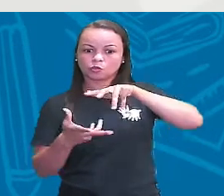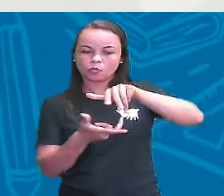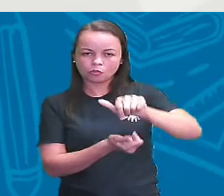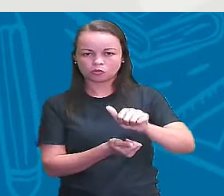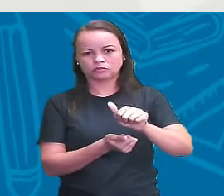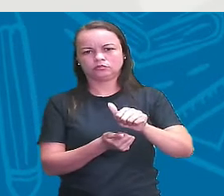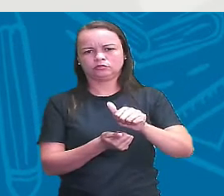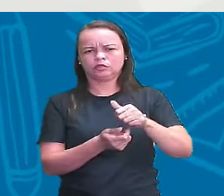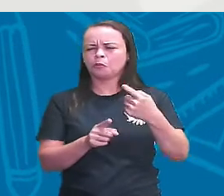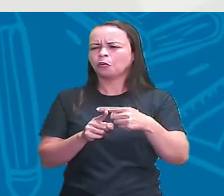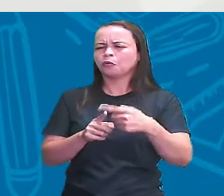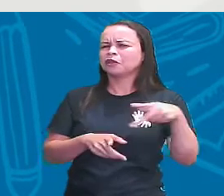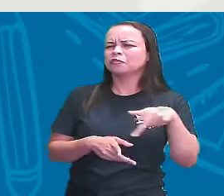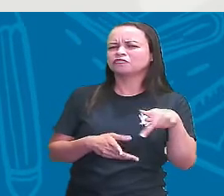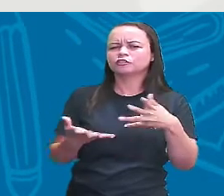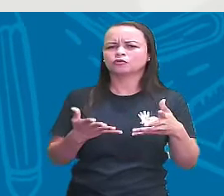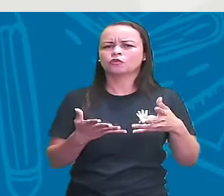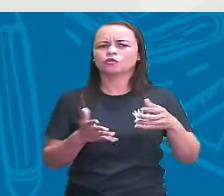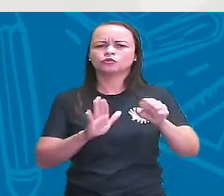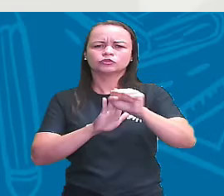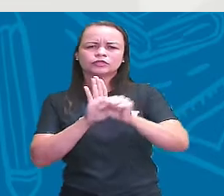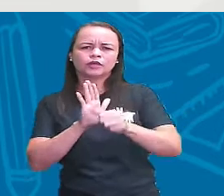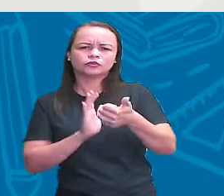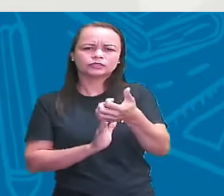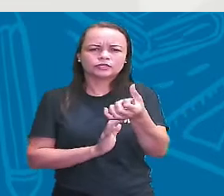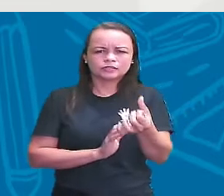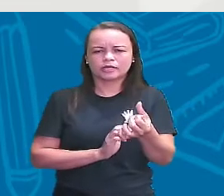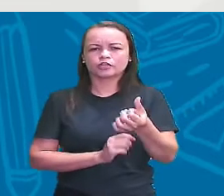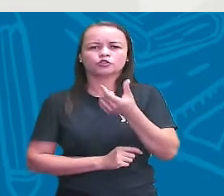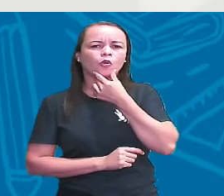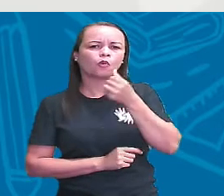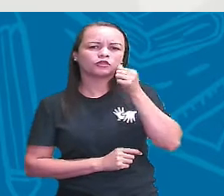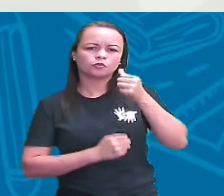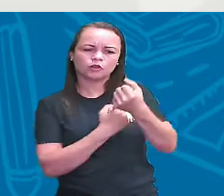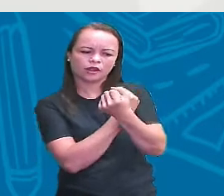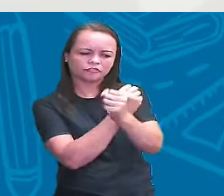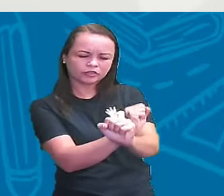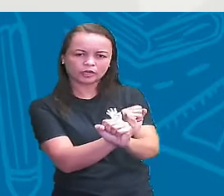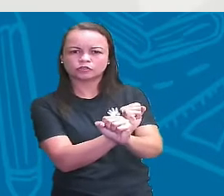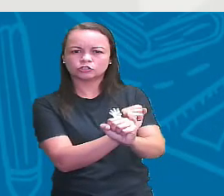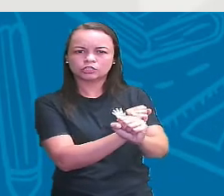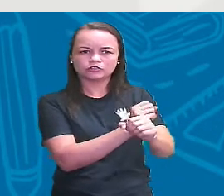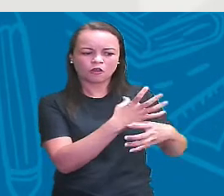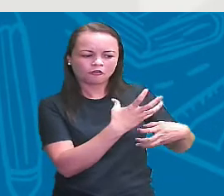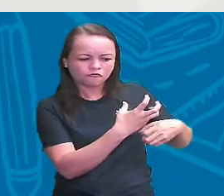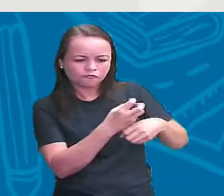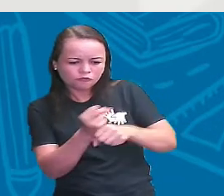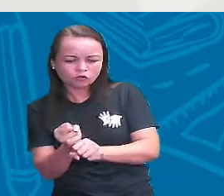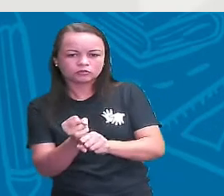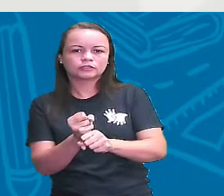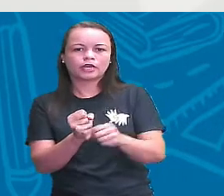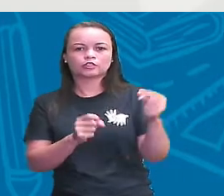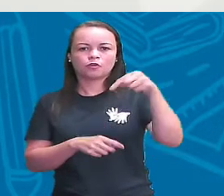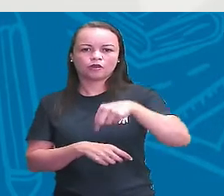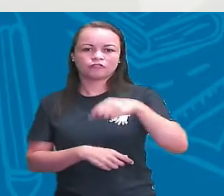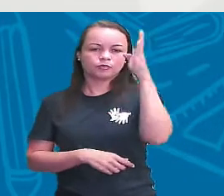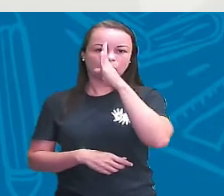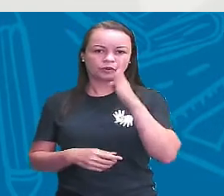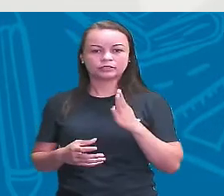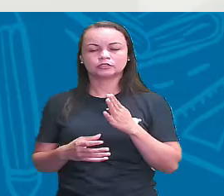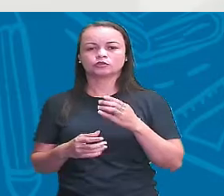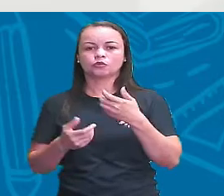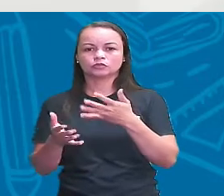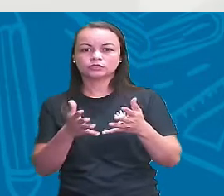século XVI, muitos africanos e africanas foram trazidos forçadamente para o Brasil pelos portugueses na condição de escravos